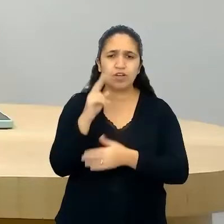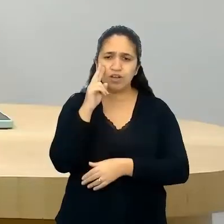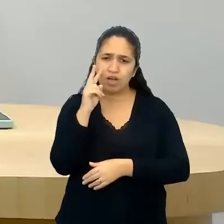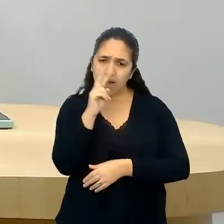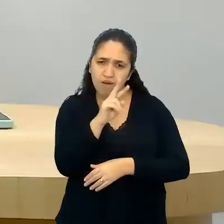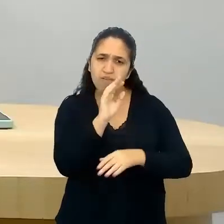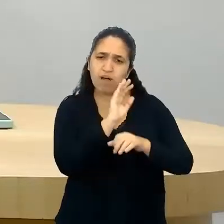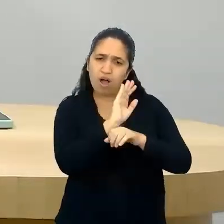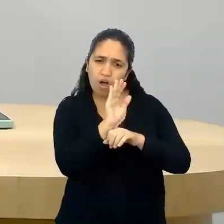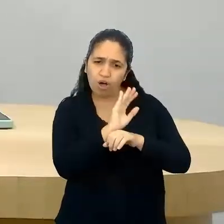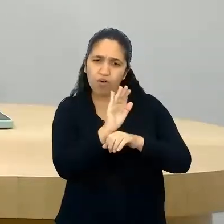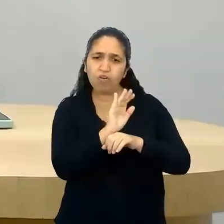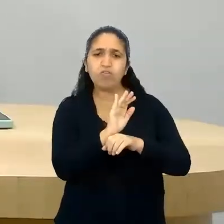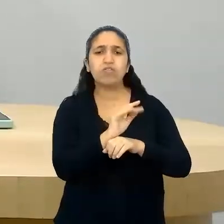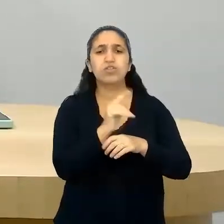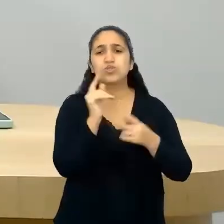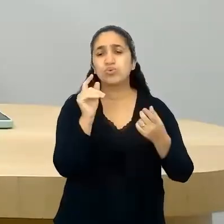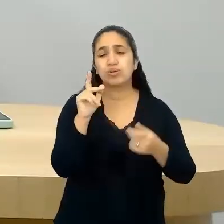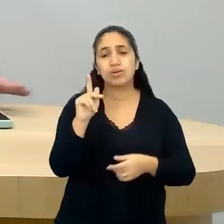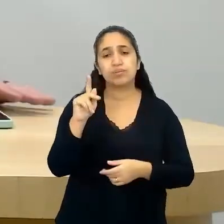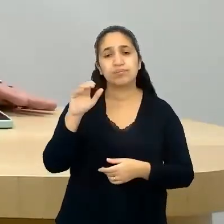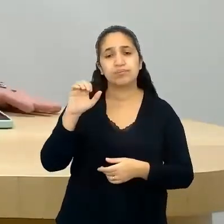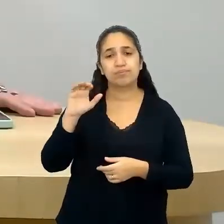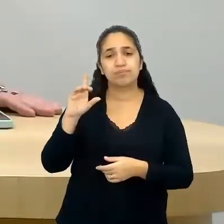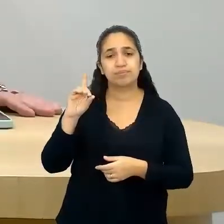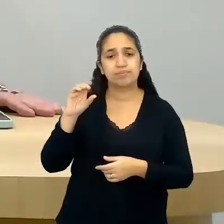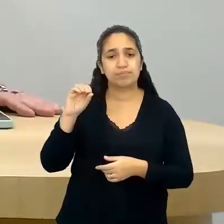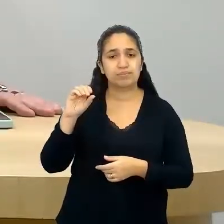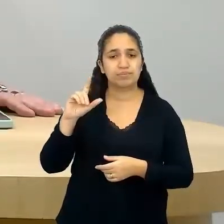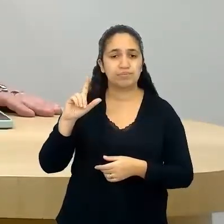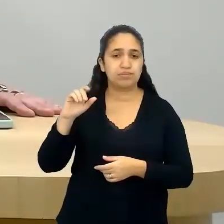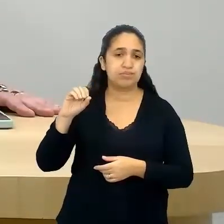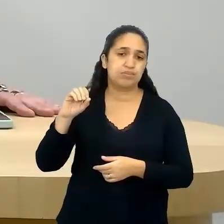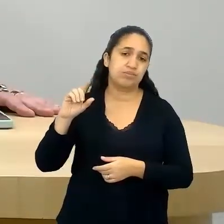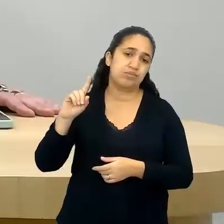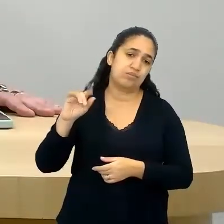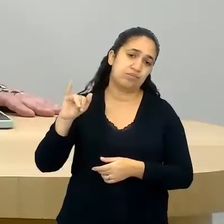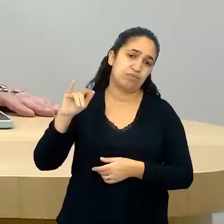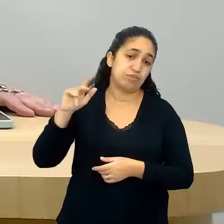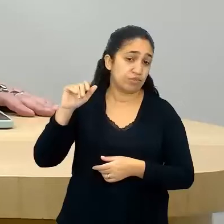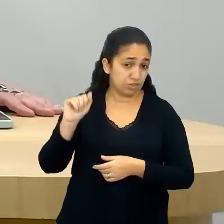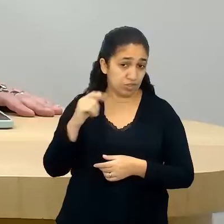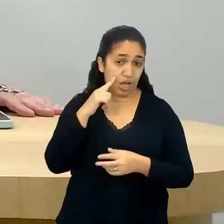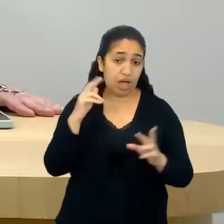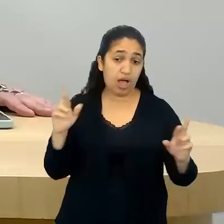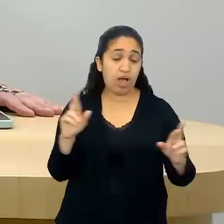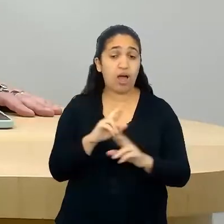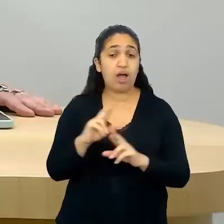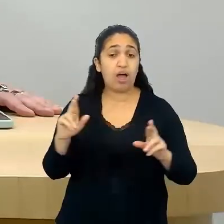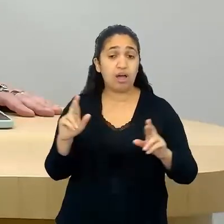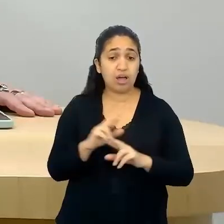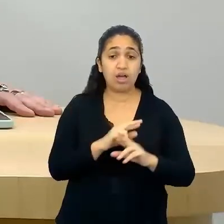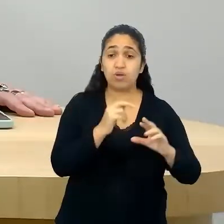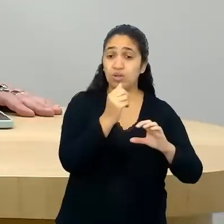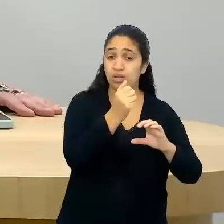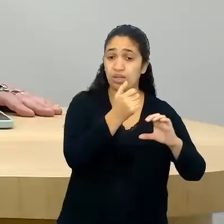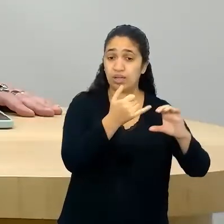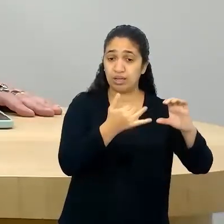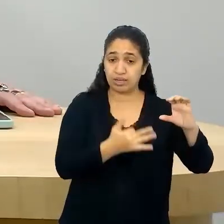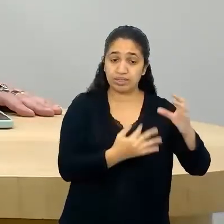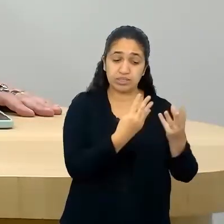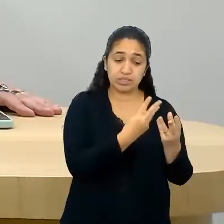naquele vídeo lá do que é pedologia, sobre essa relação que nós temos aí, né, de caracterizar a questão